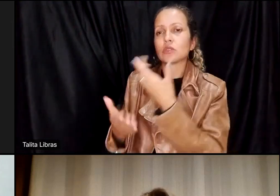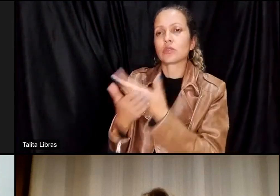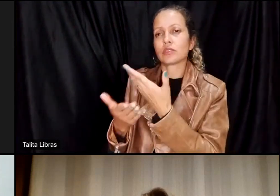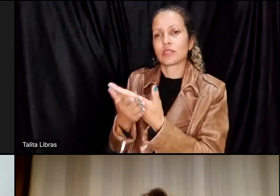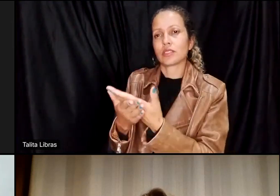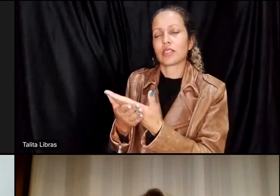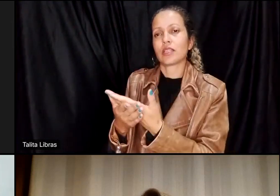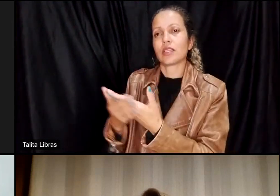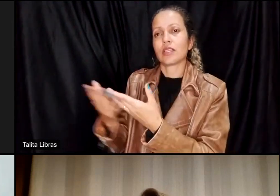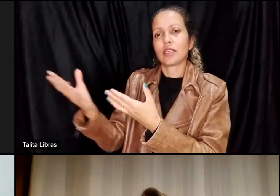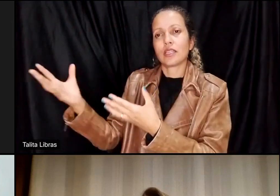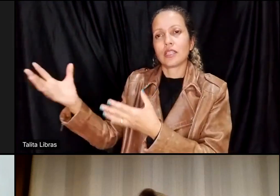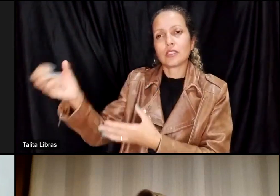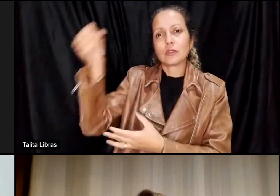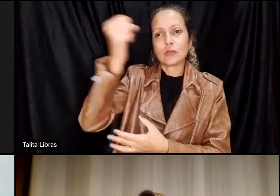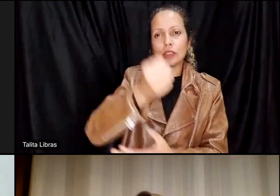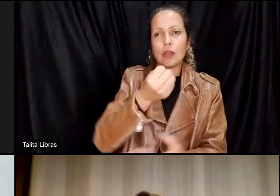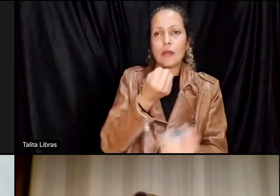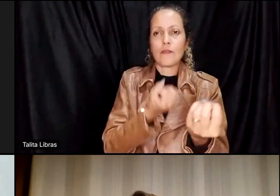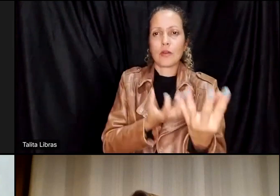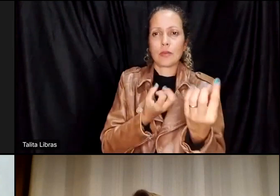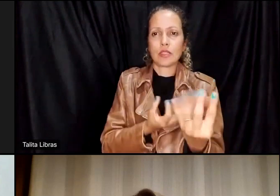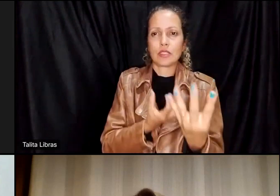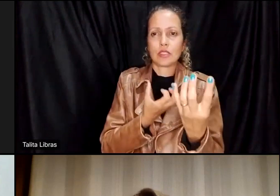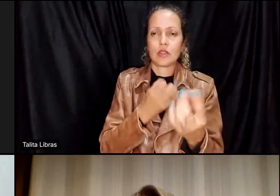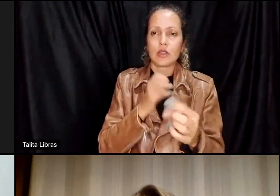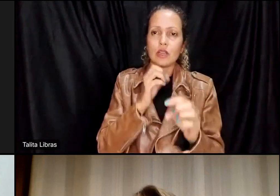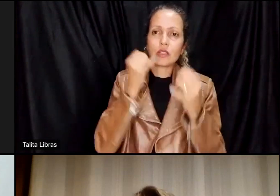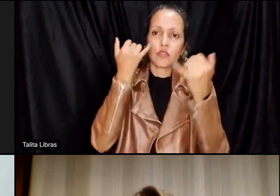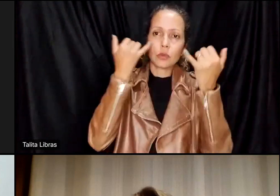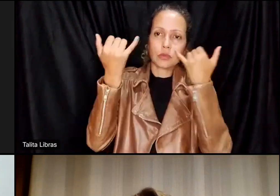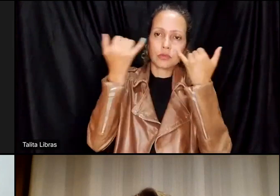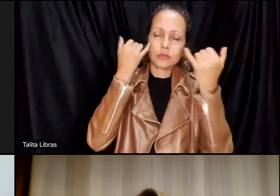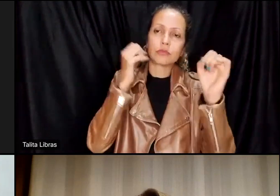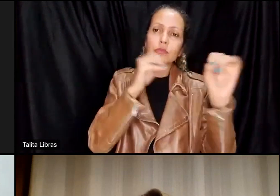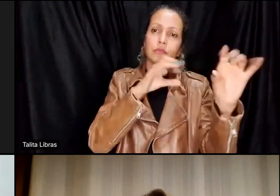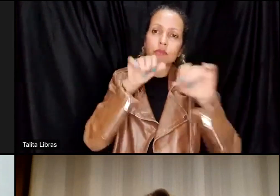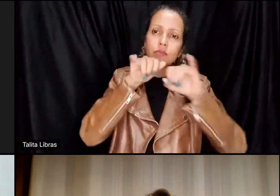você não estudou só para você, você estudou para as outras pessoas também.